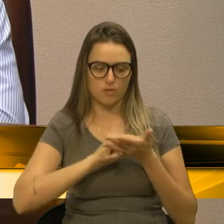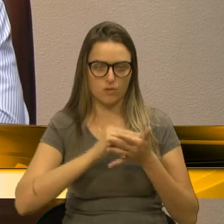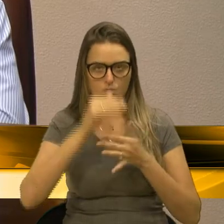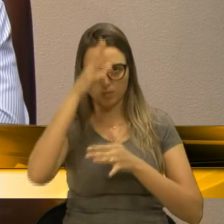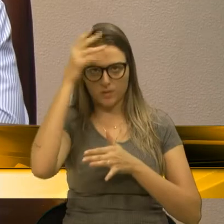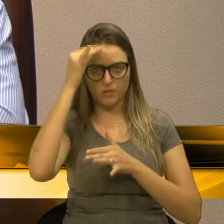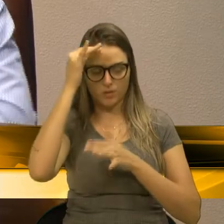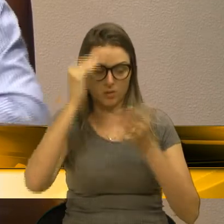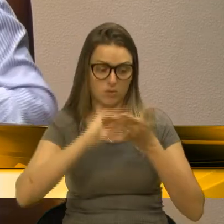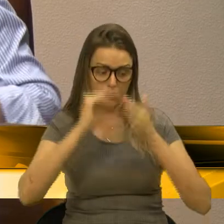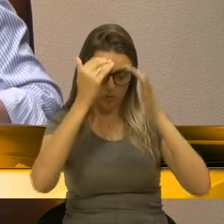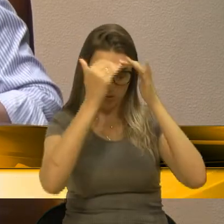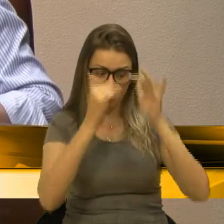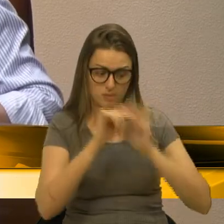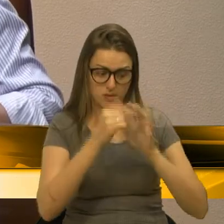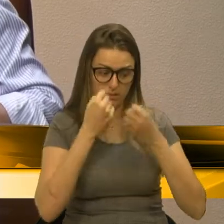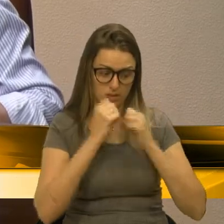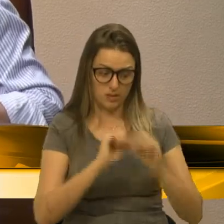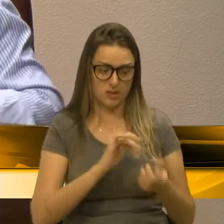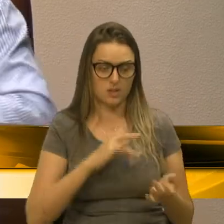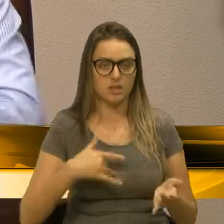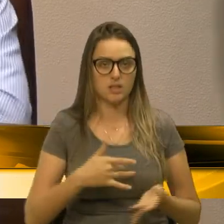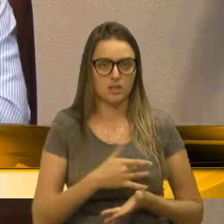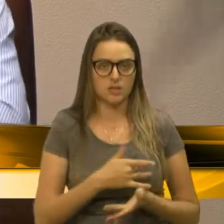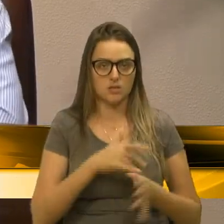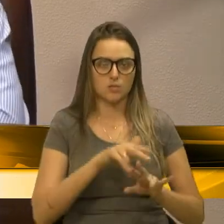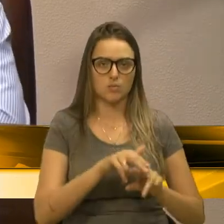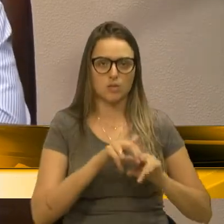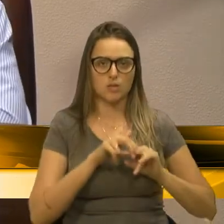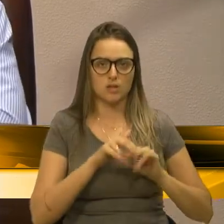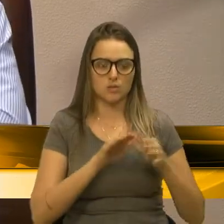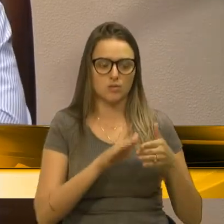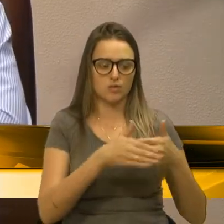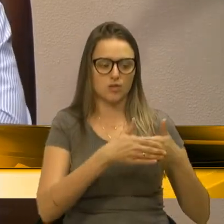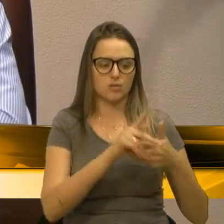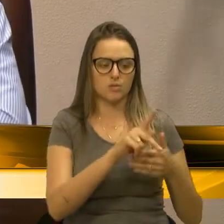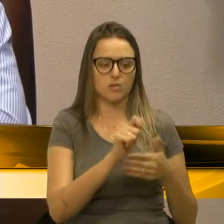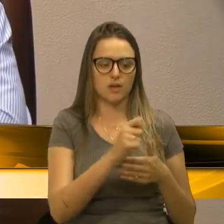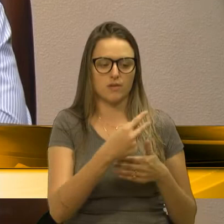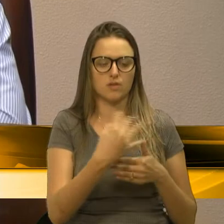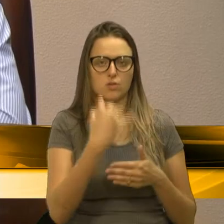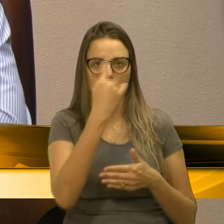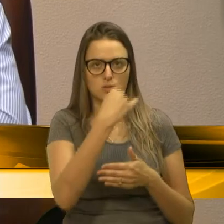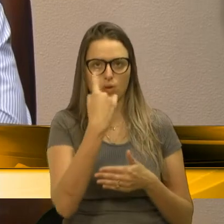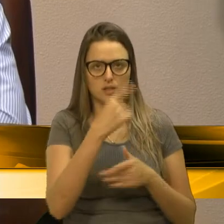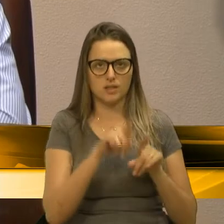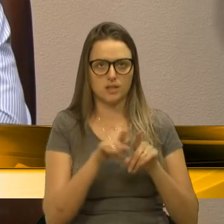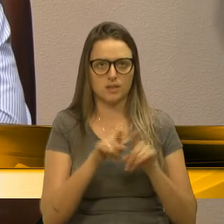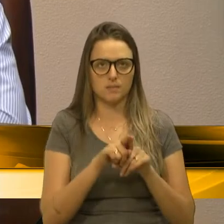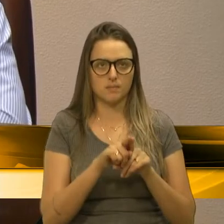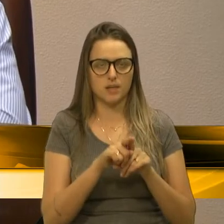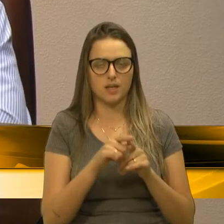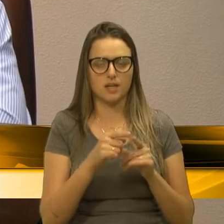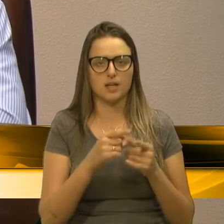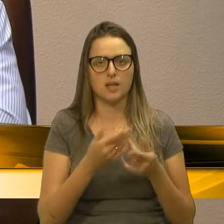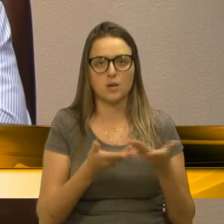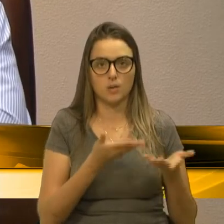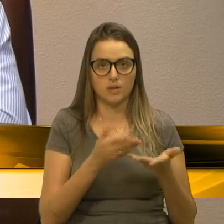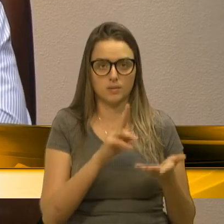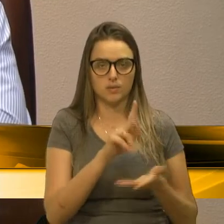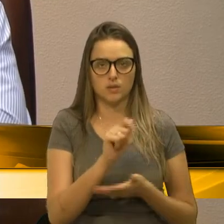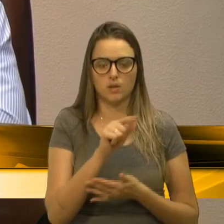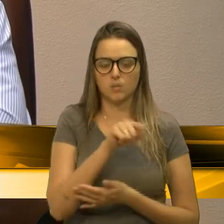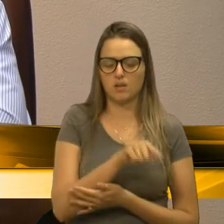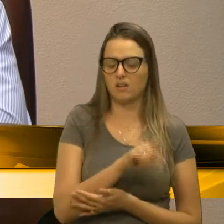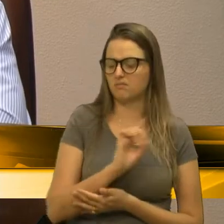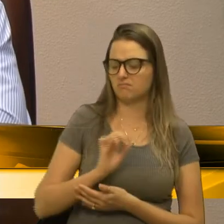das ações pela Secretaria Municipal de Saúde e pelo Executivo em razão do fechamento do PA 24 horas da gestão compartilhada da UPA Centro? Senhora